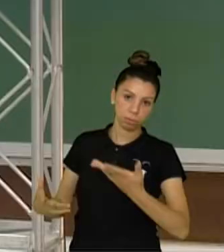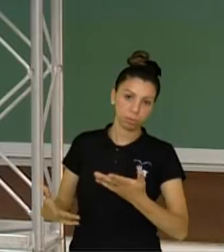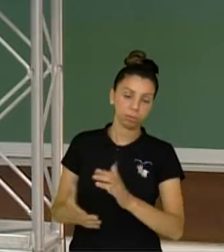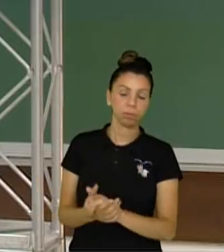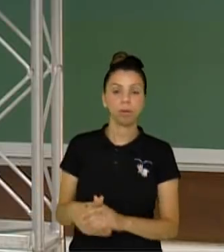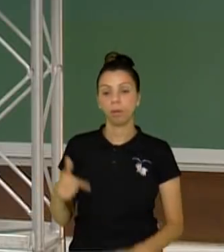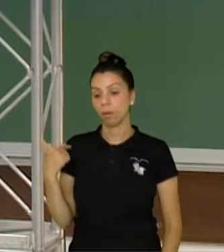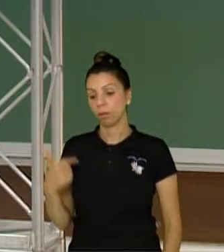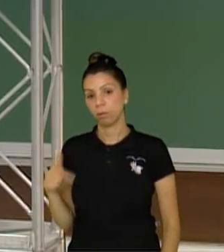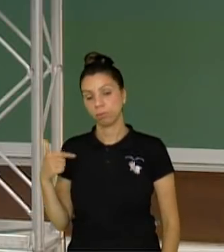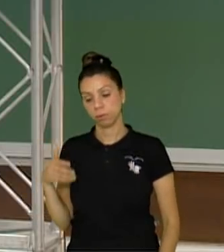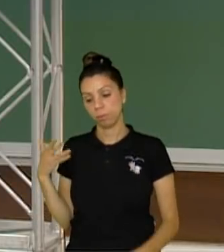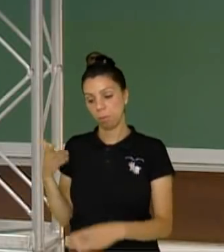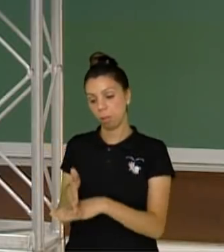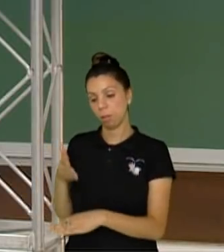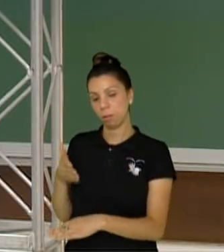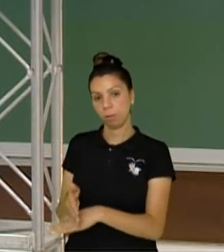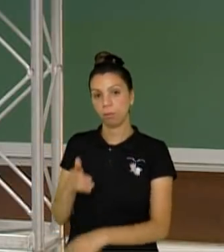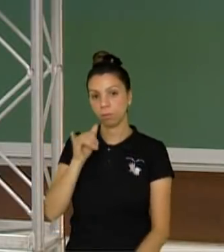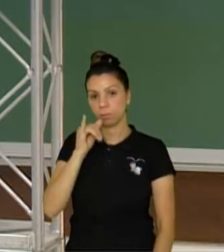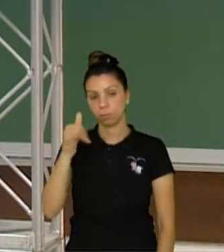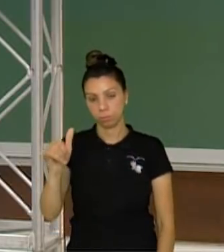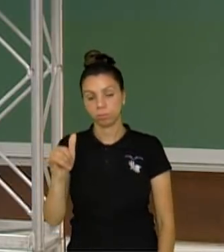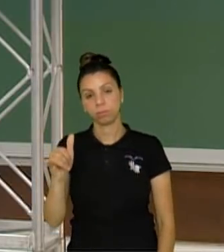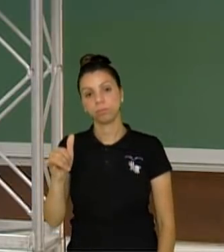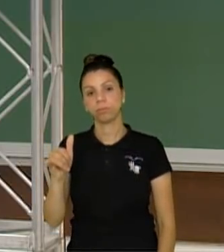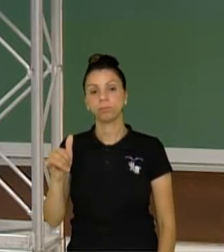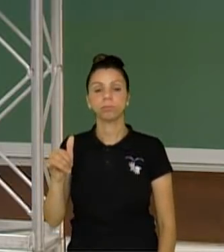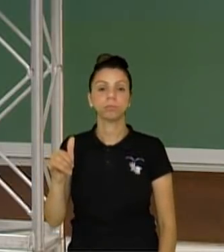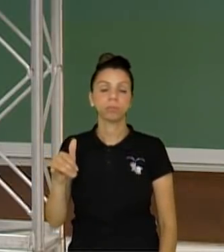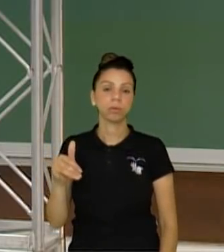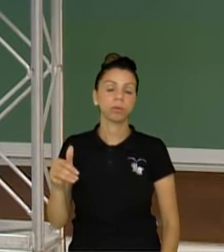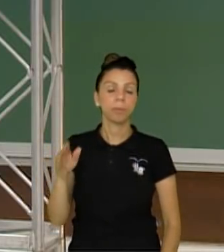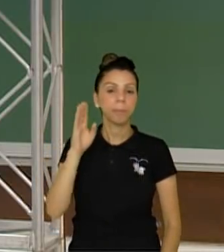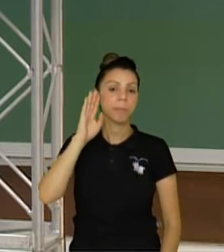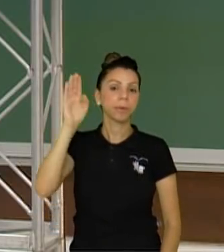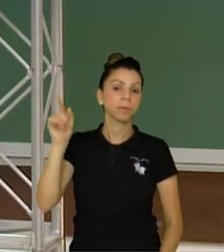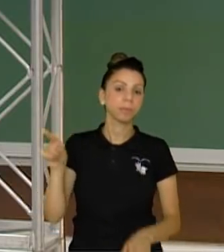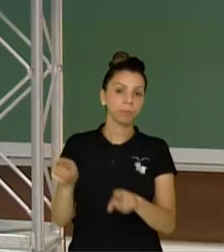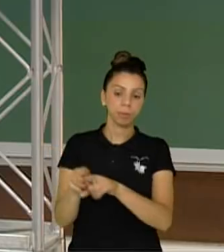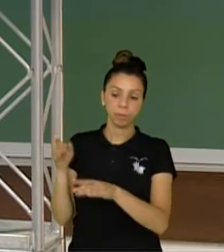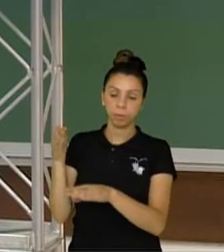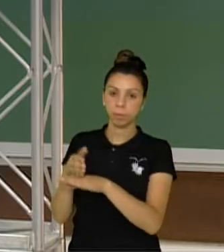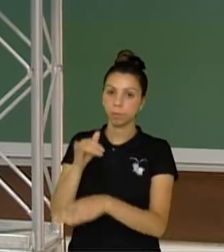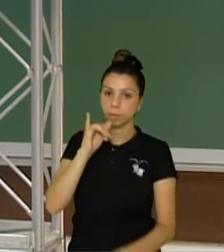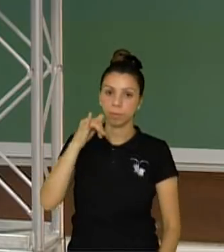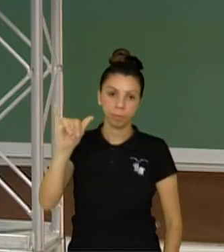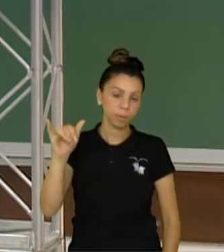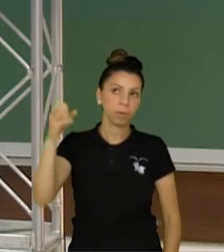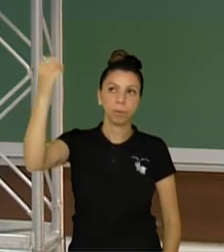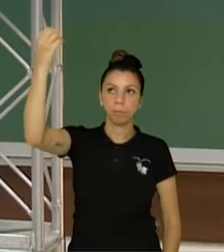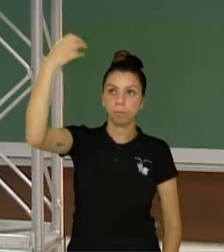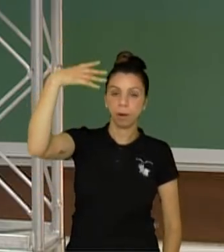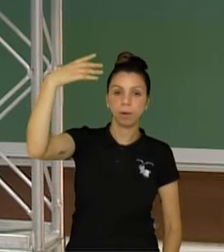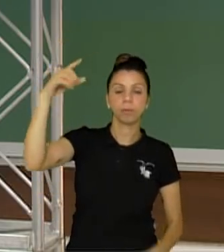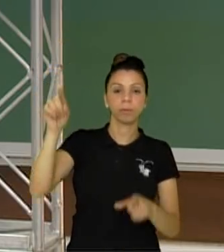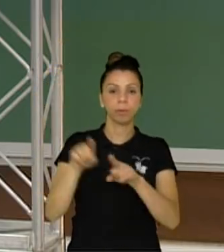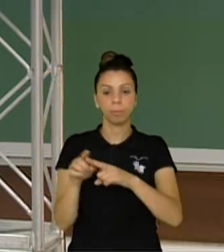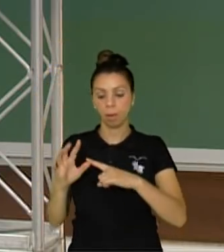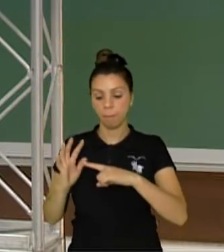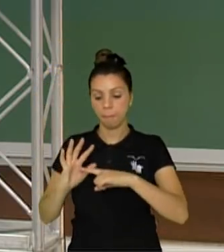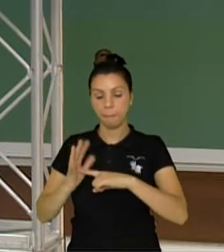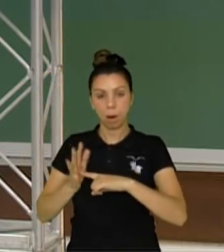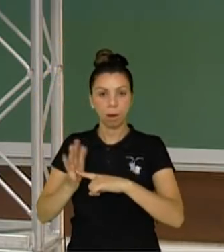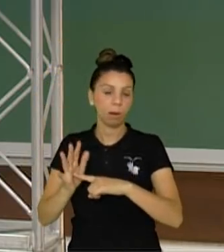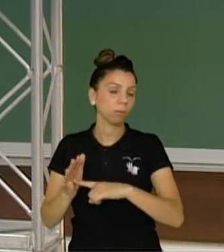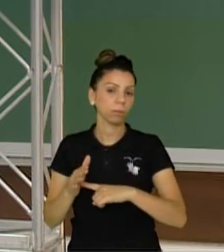tinham acesso à eletricidade, principalmente à eletricidade do dínamo, das máquinas.